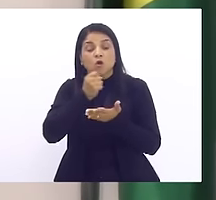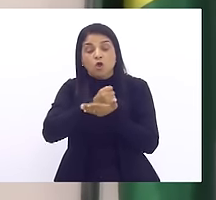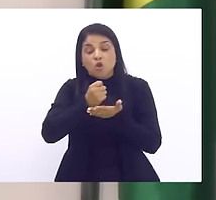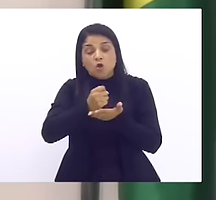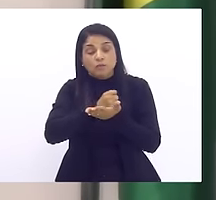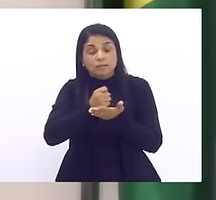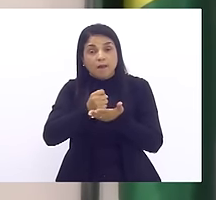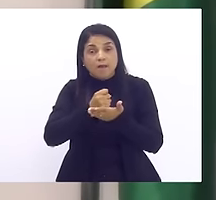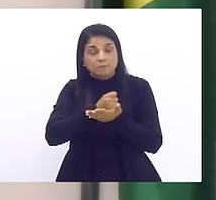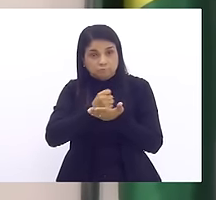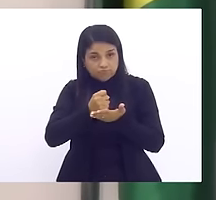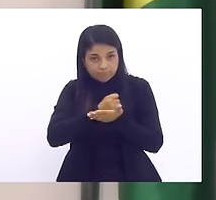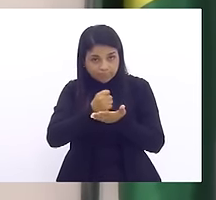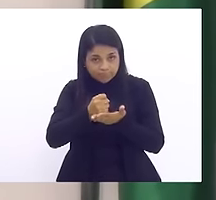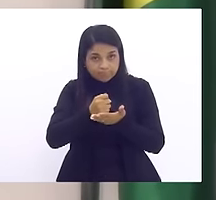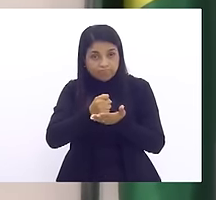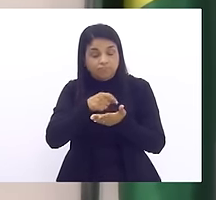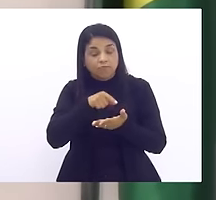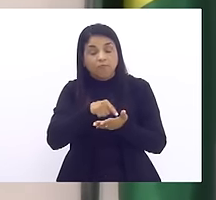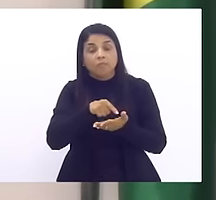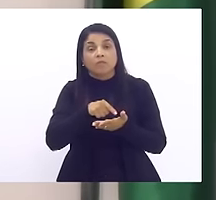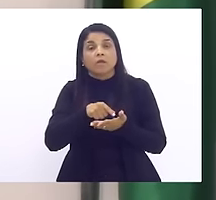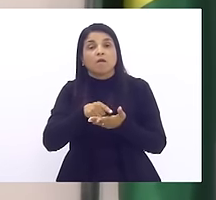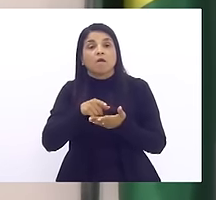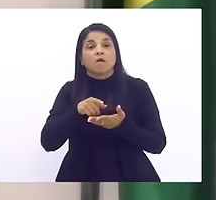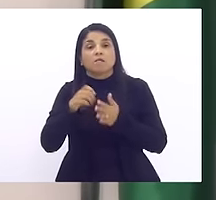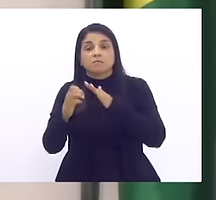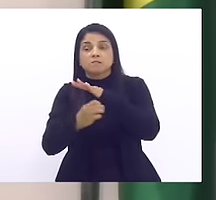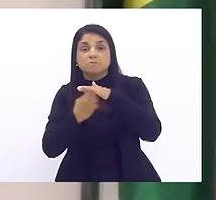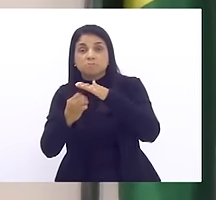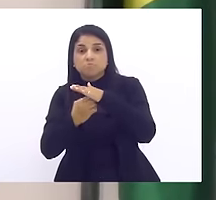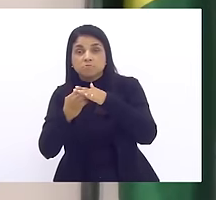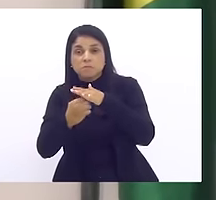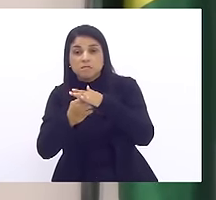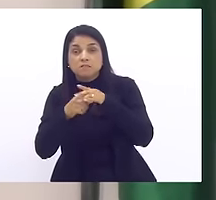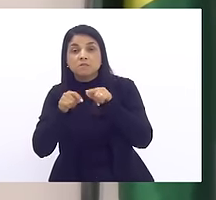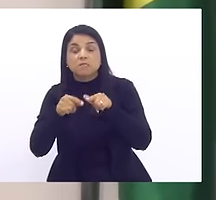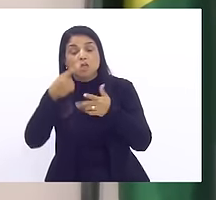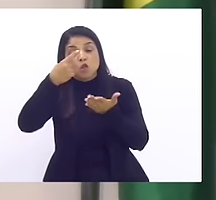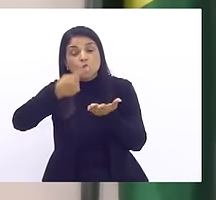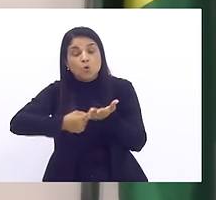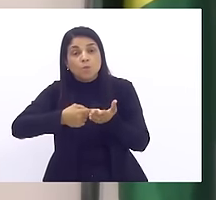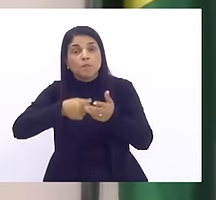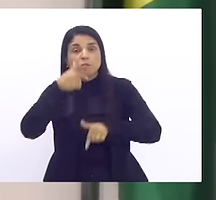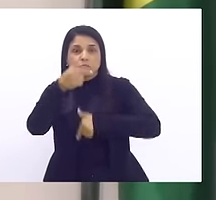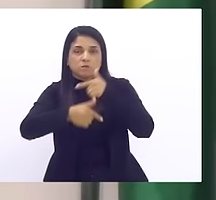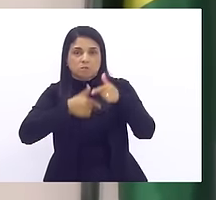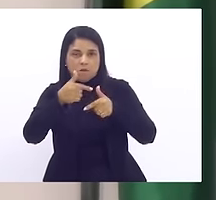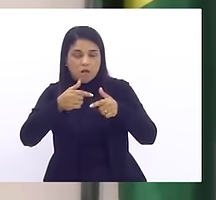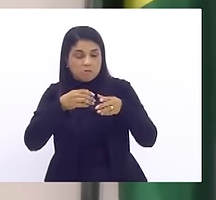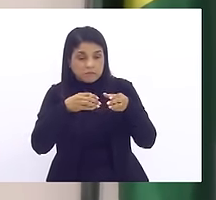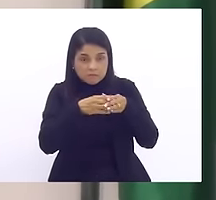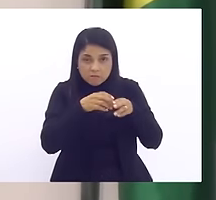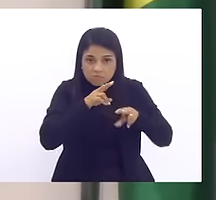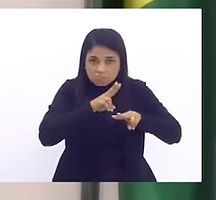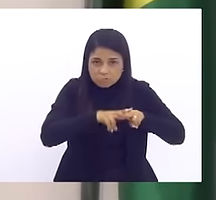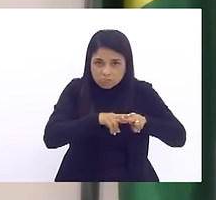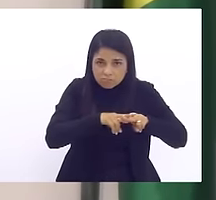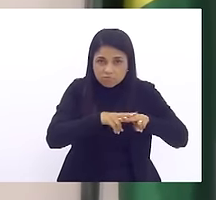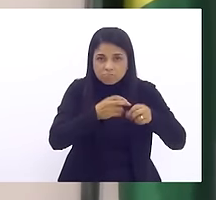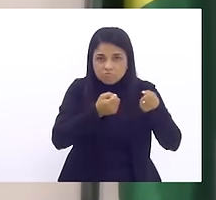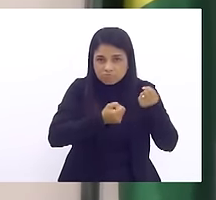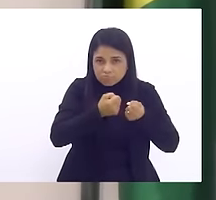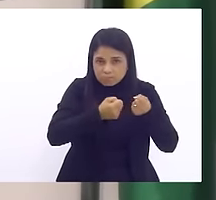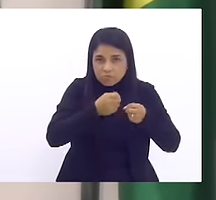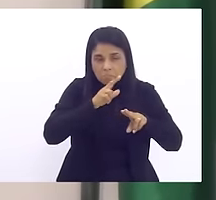pele reboca tem o menor problema desde que Como disse o nobreala se tiver com vidro trincado